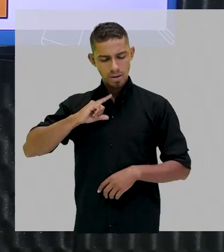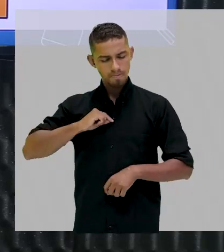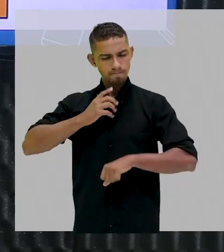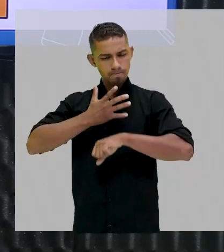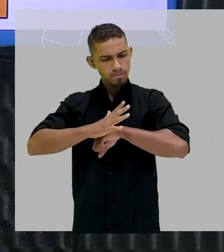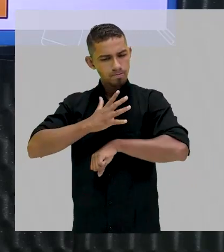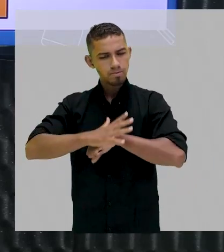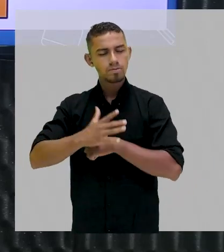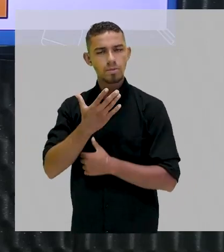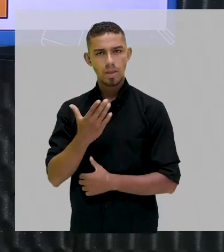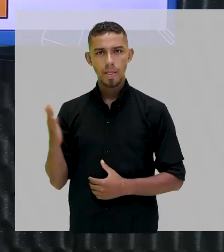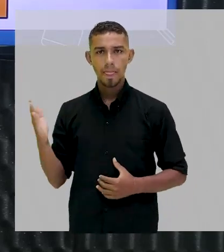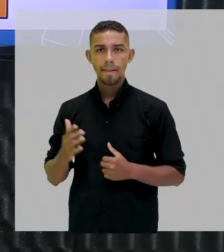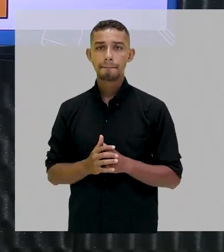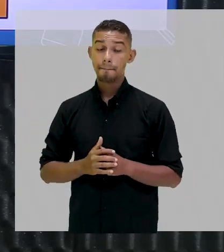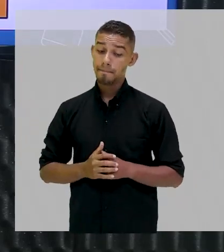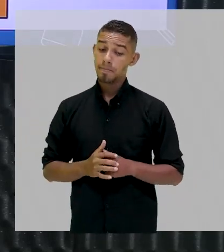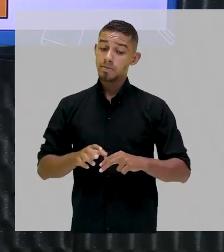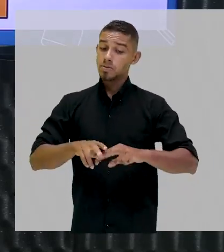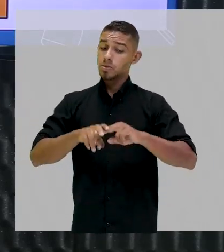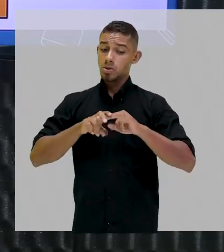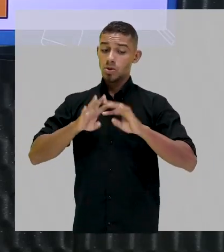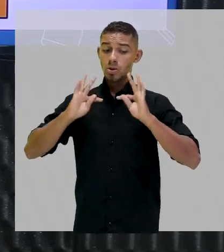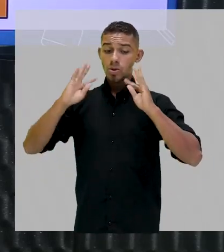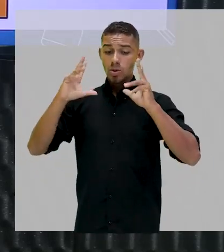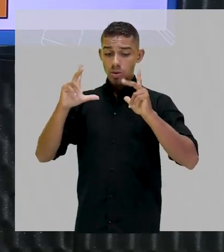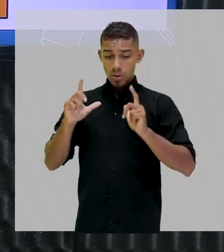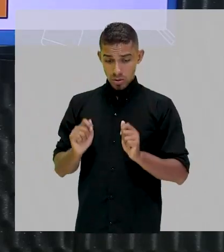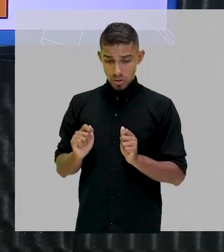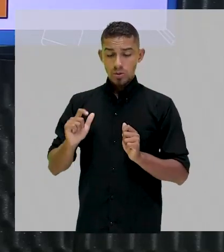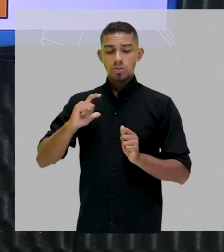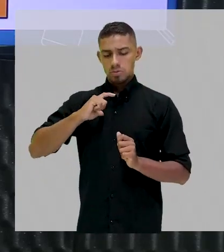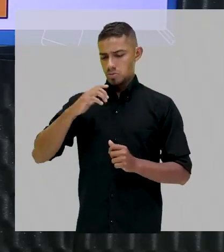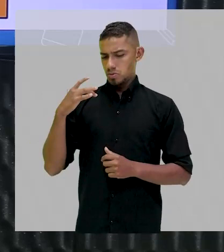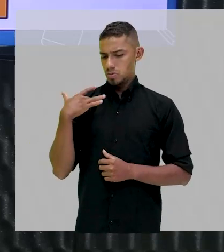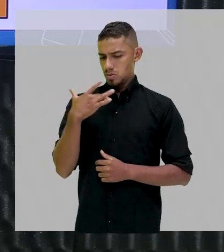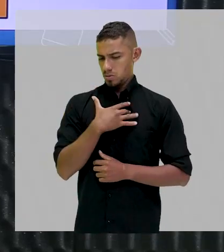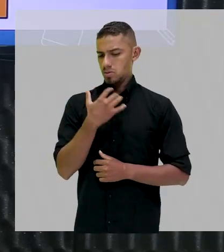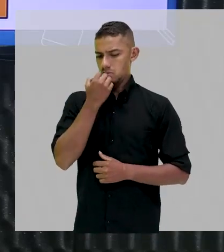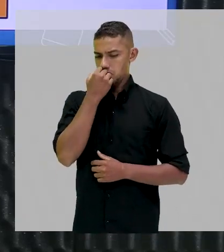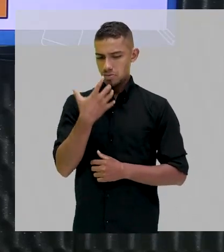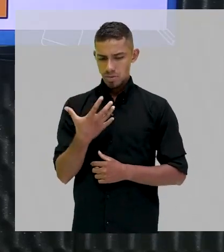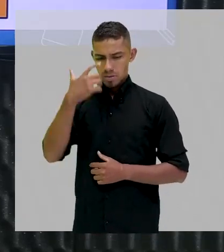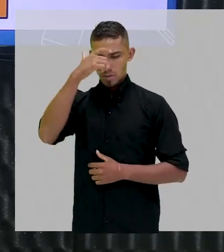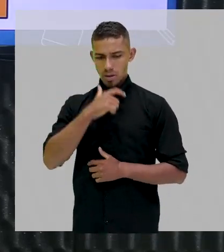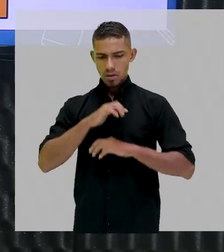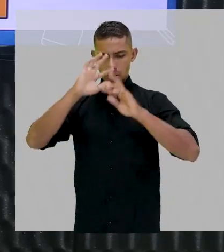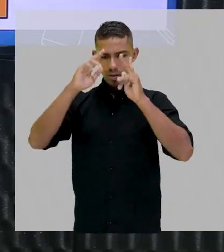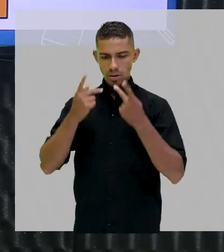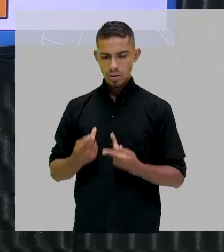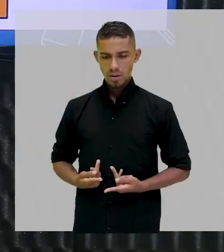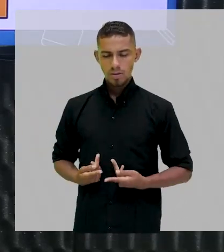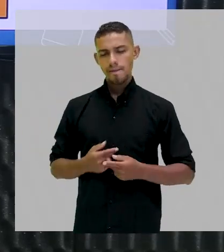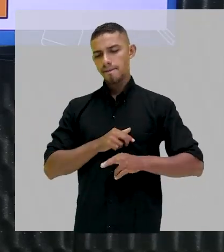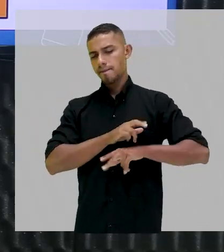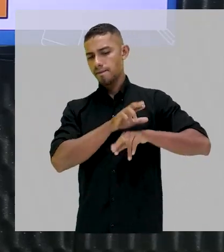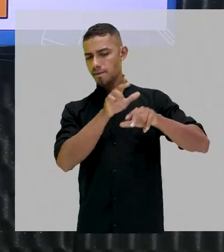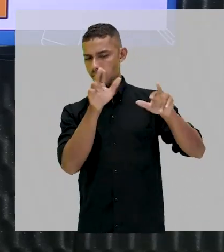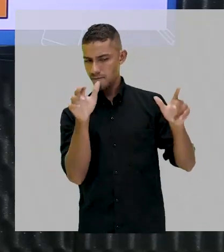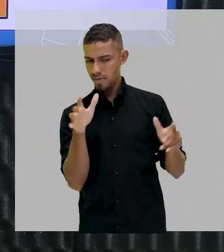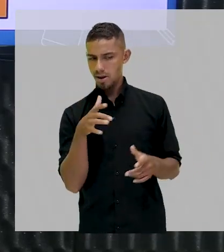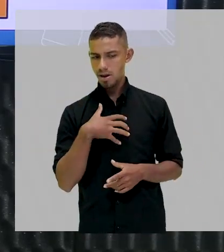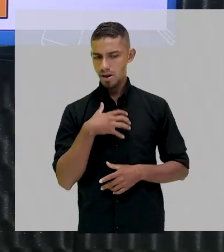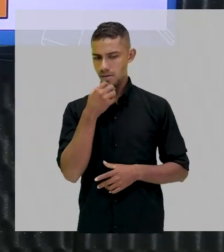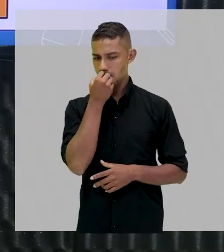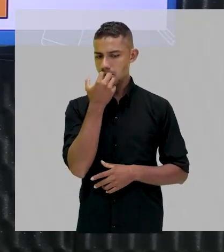práticas alternativas. Porém, tudo que vai fazer bem ao ser humano, que vai trazer uma série de benefícios ao